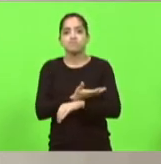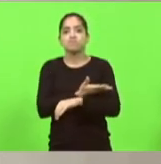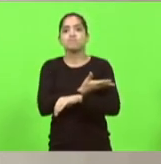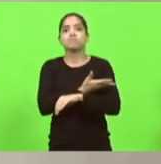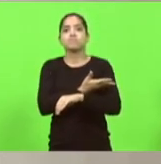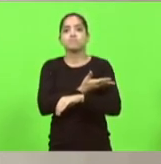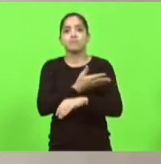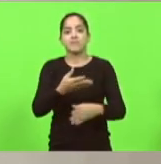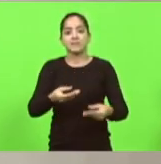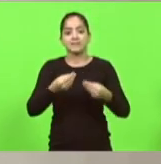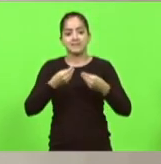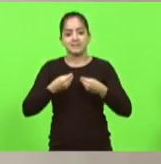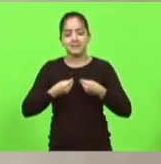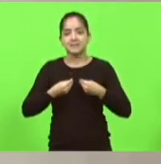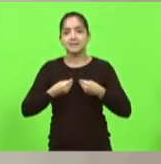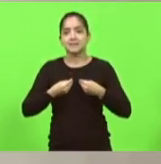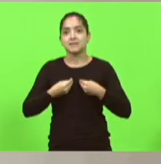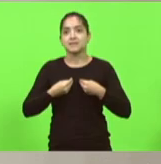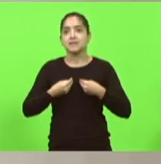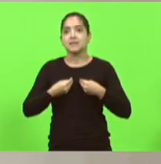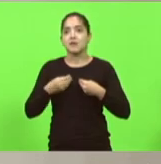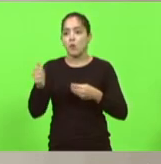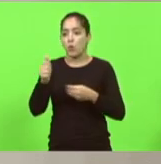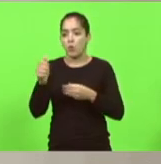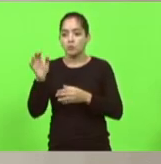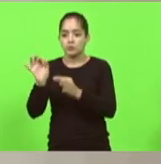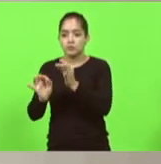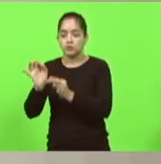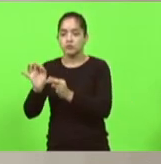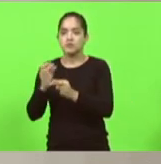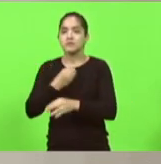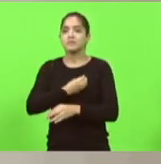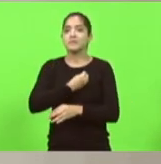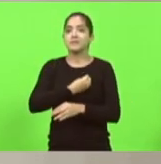na mão de 11 juízes. Estavam lá